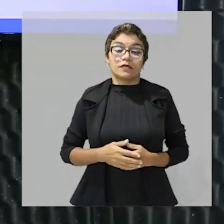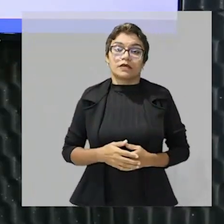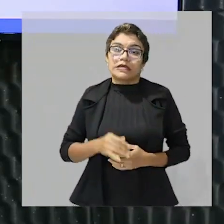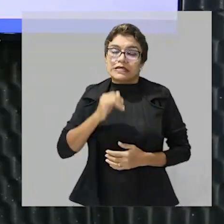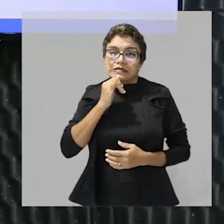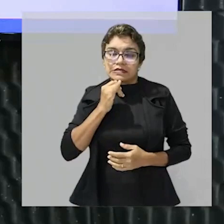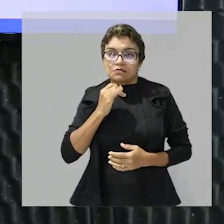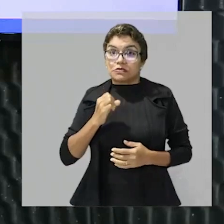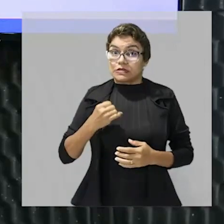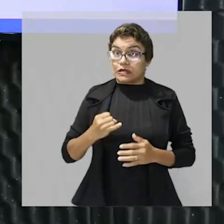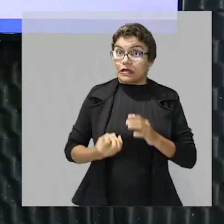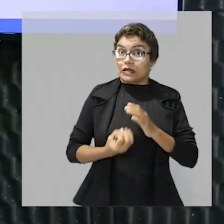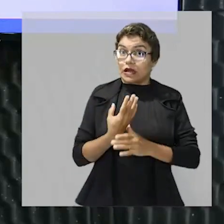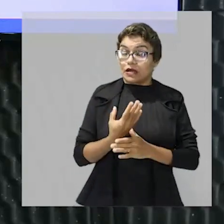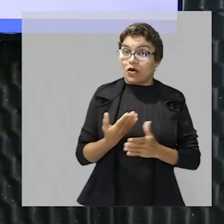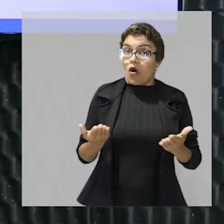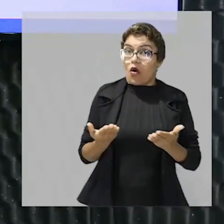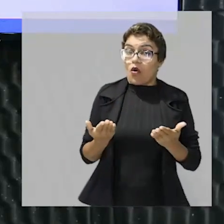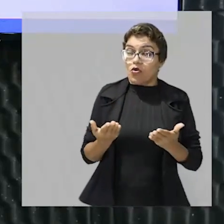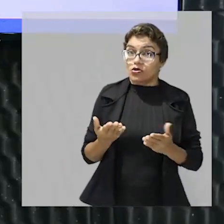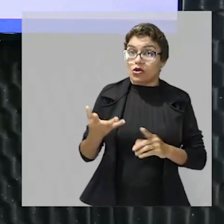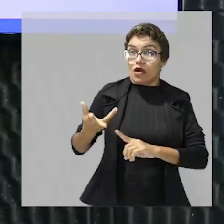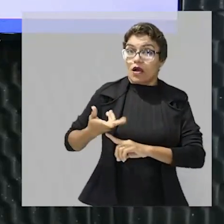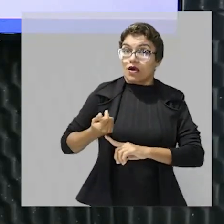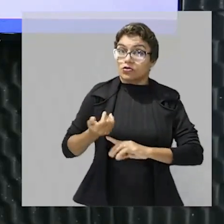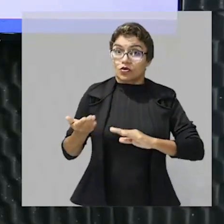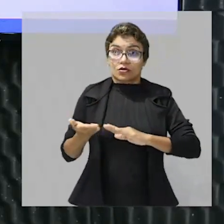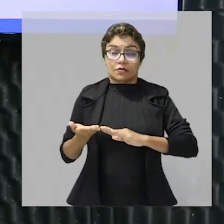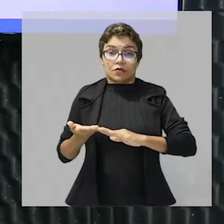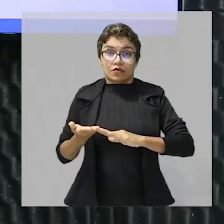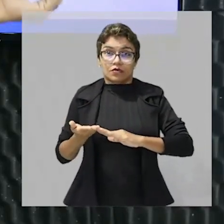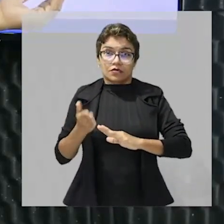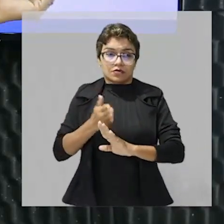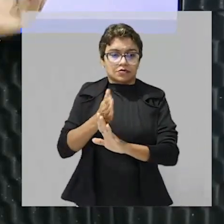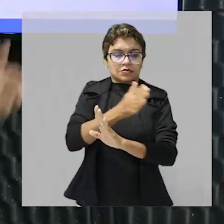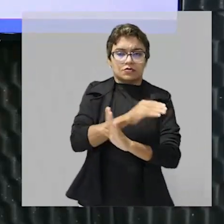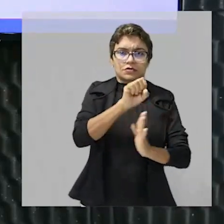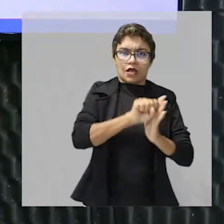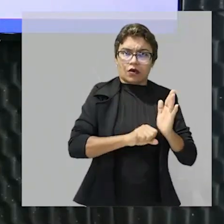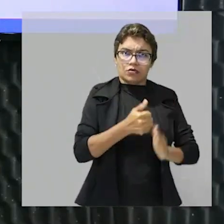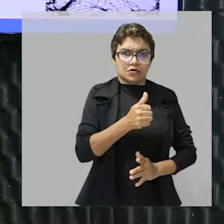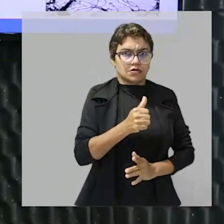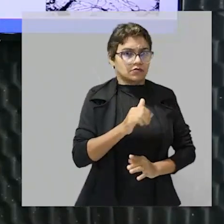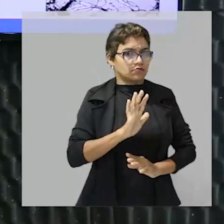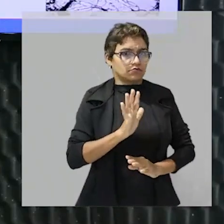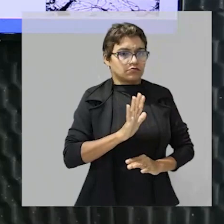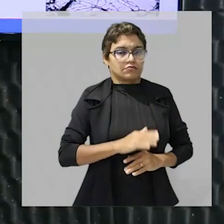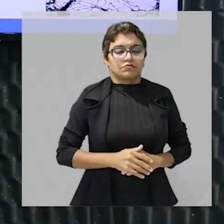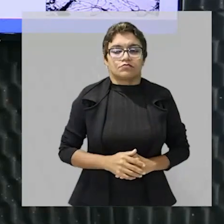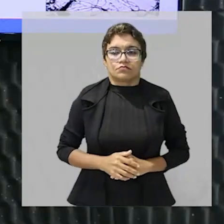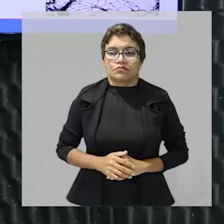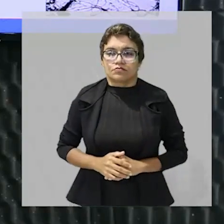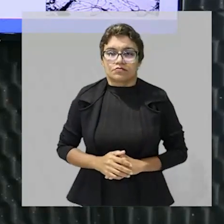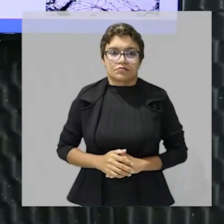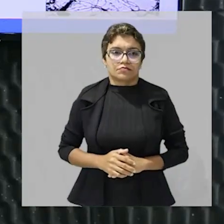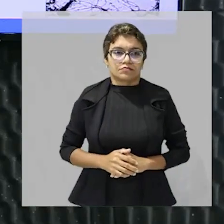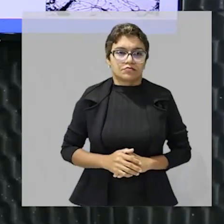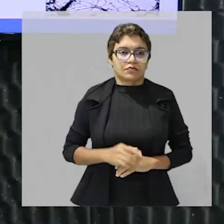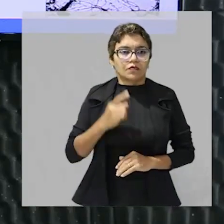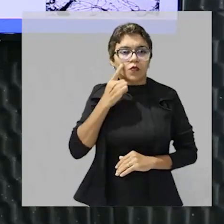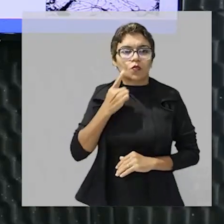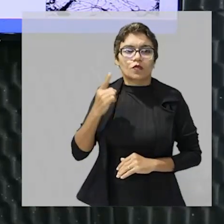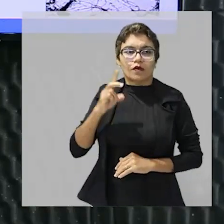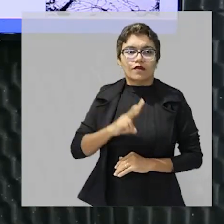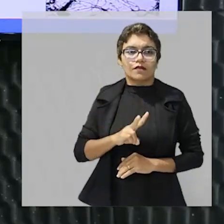for produzida hoje, ela é arte contemporânea, porque ela é produzida hoje, não foi produzida no século XVI. Né? Vic